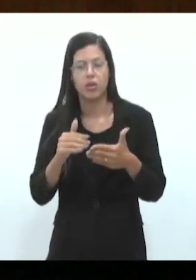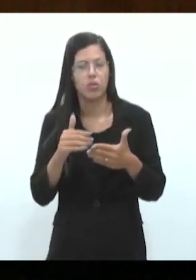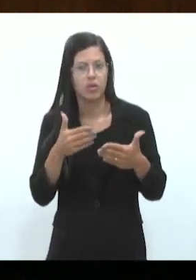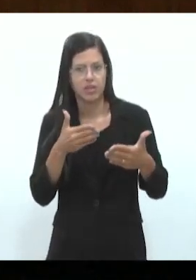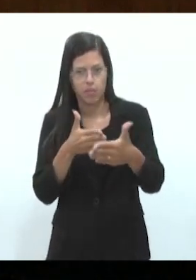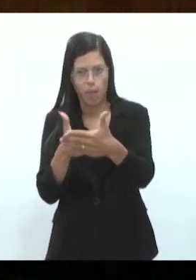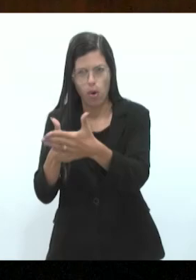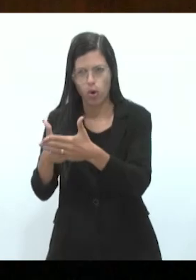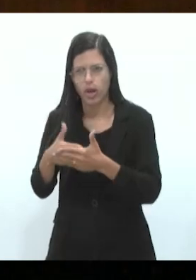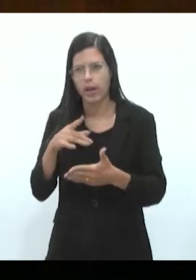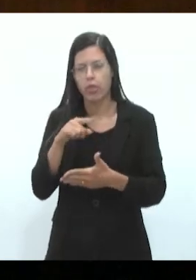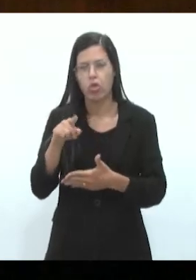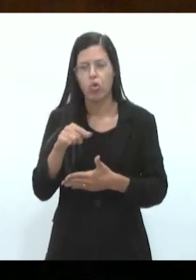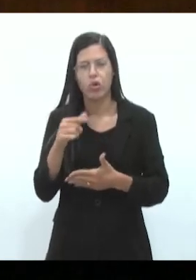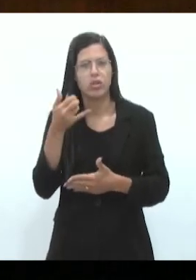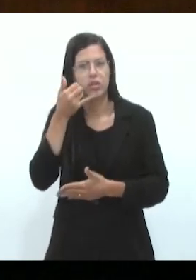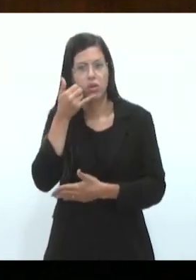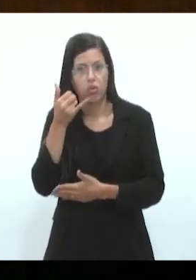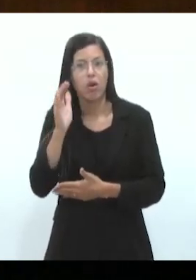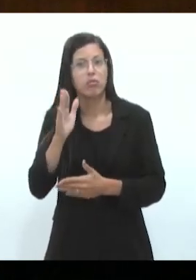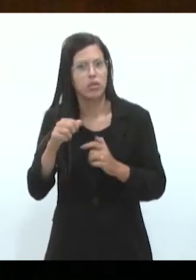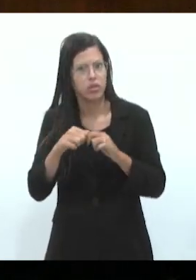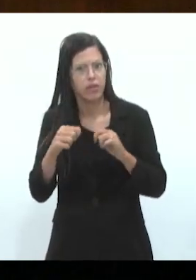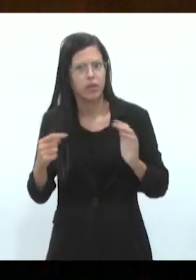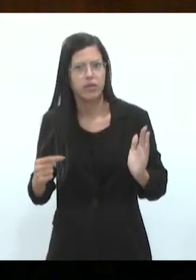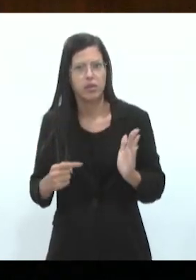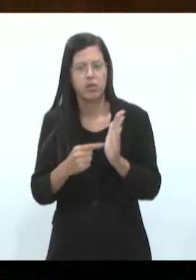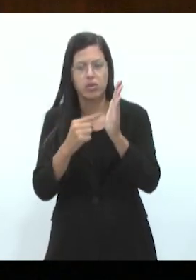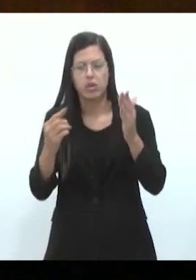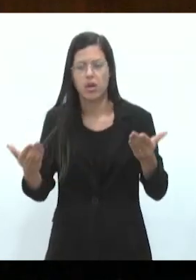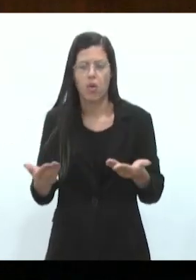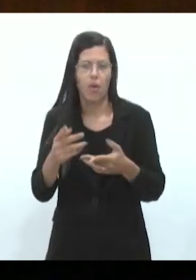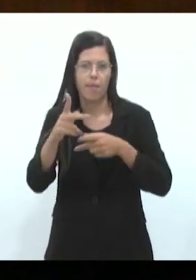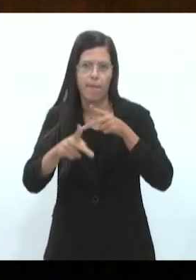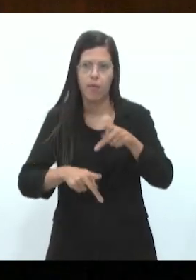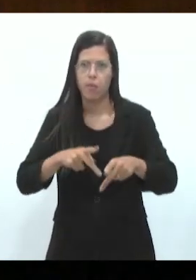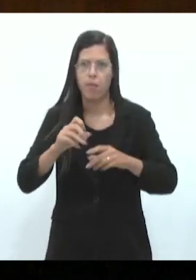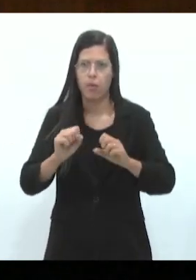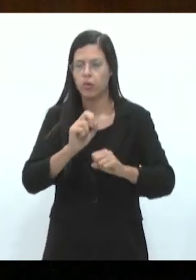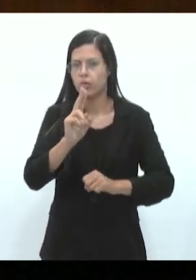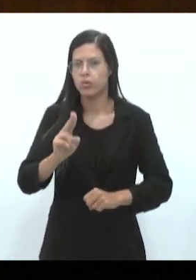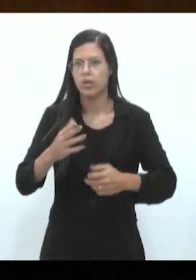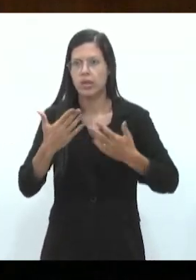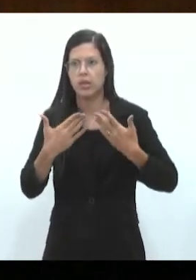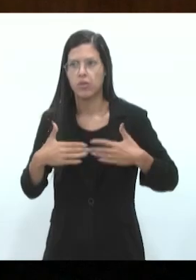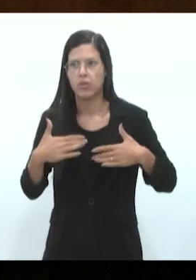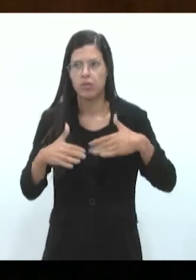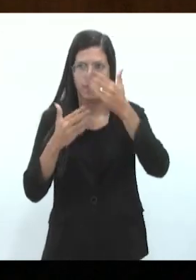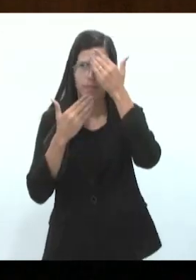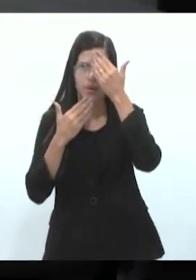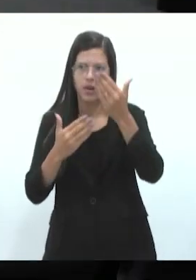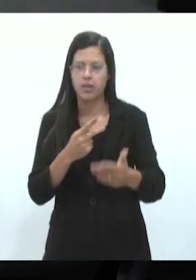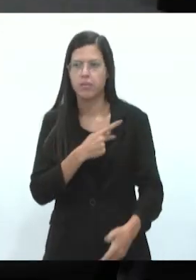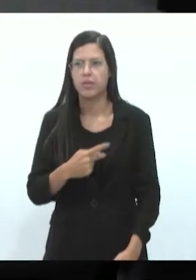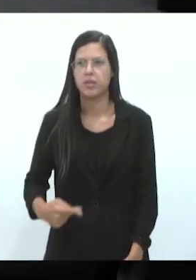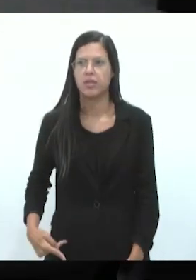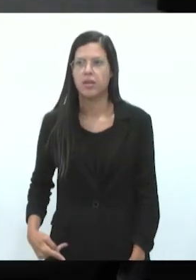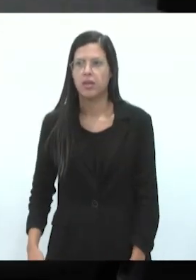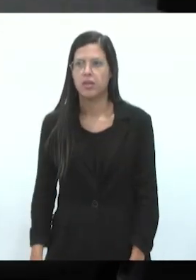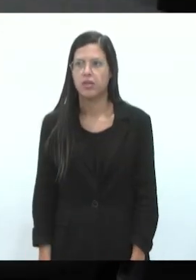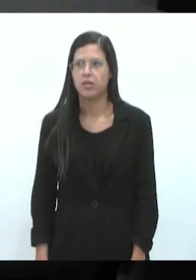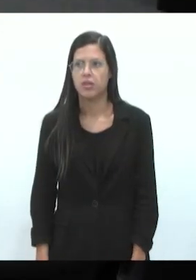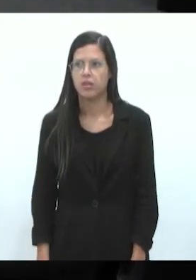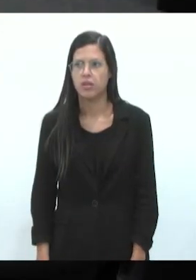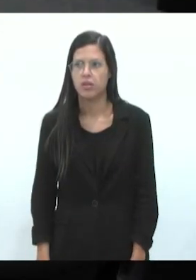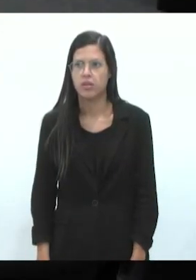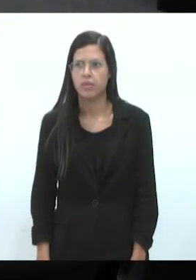feito essa denúncia aqui, e agora a população pode usar o seu telefone tranquilamente. Obrigado, senhora presidente. Sobre o projeto,